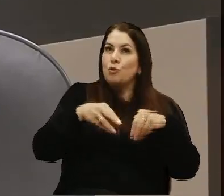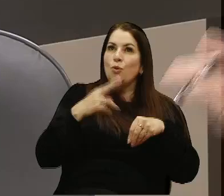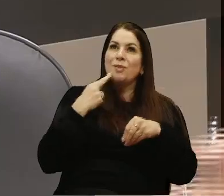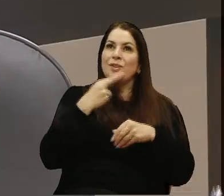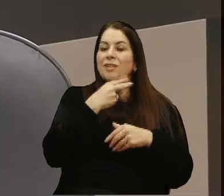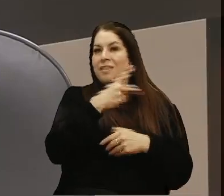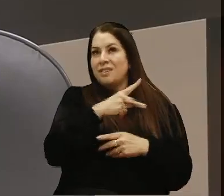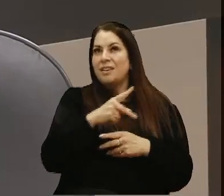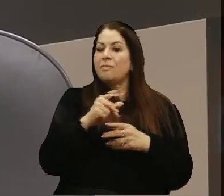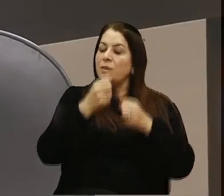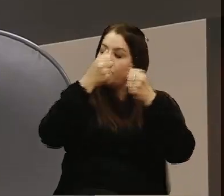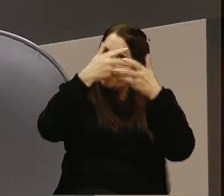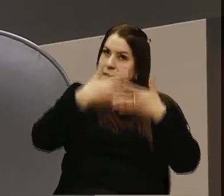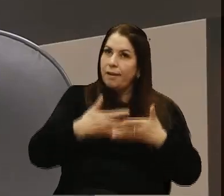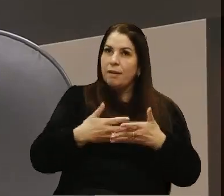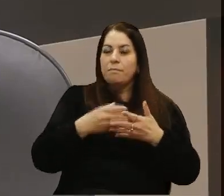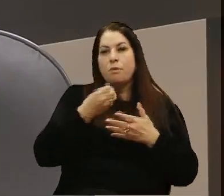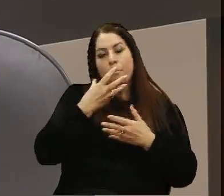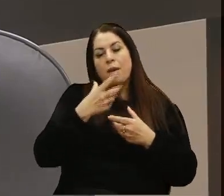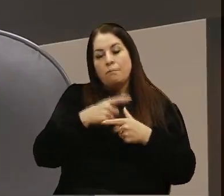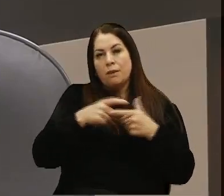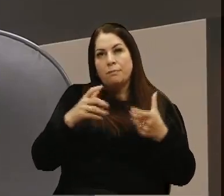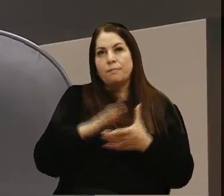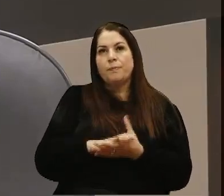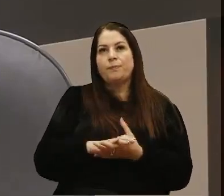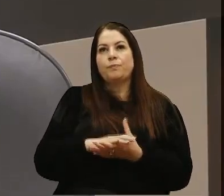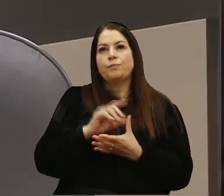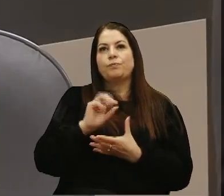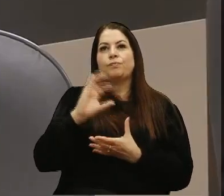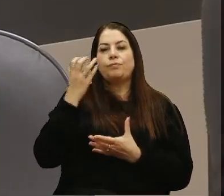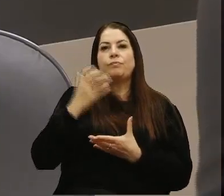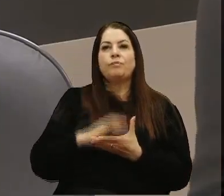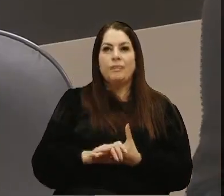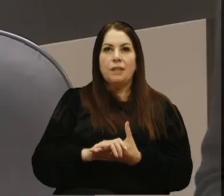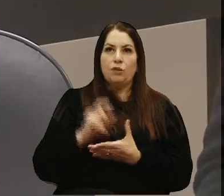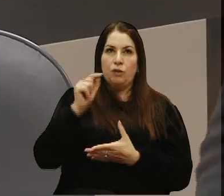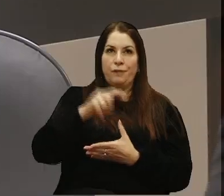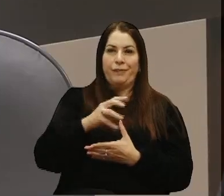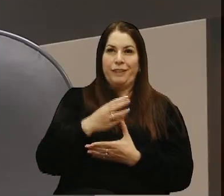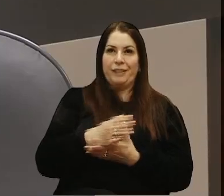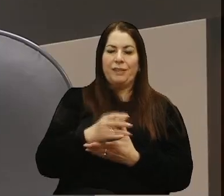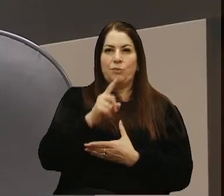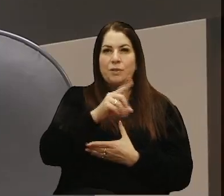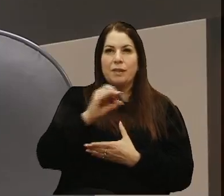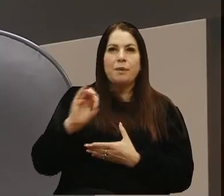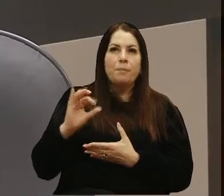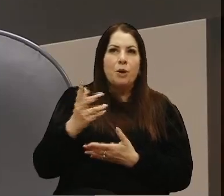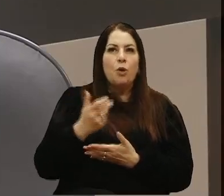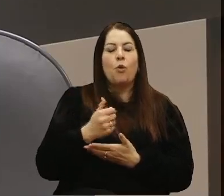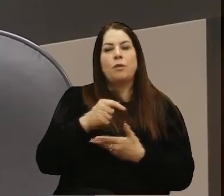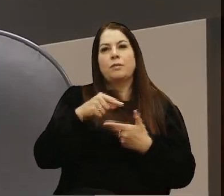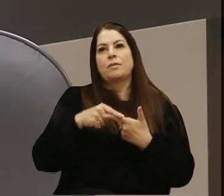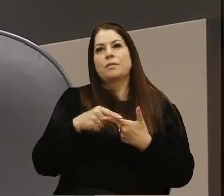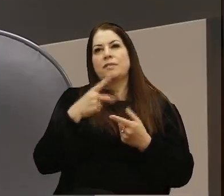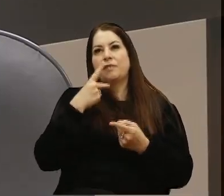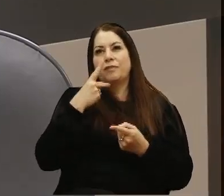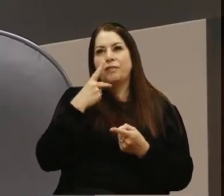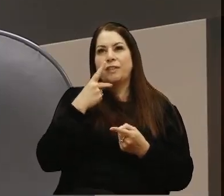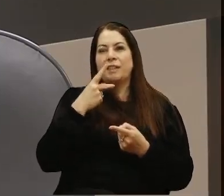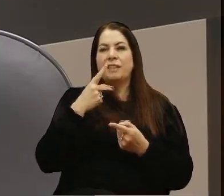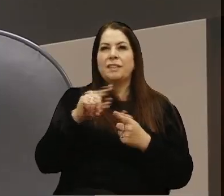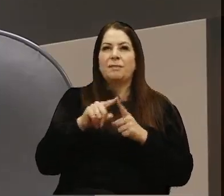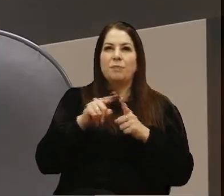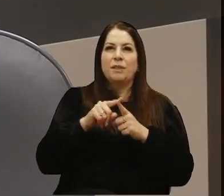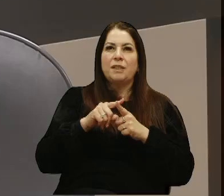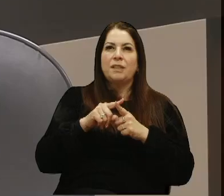mas eu fiz questão de explicar que é por um bem maior. E o que acontece? Quando a gente vem aqui com esses 100 milhões, ou quando a gente vem aqui de ser audacioso,